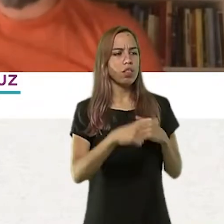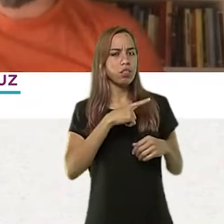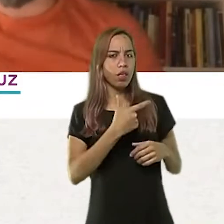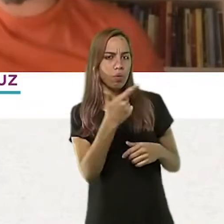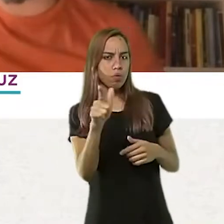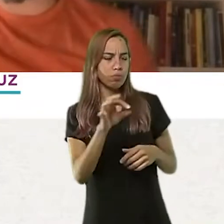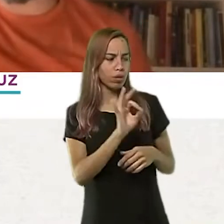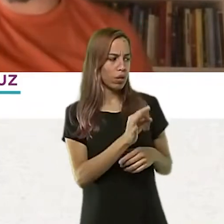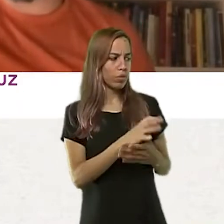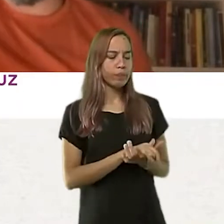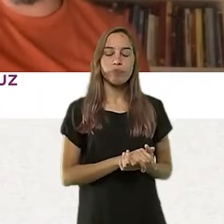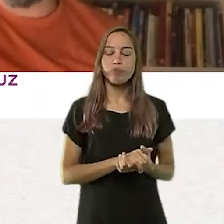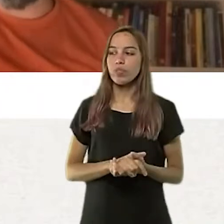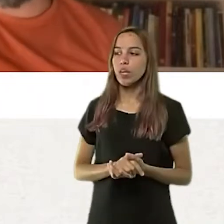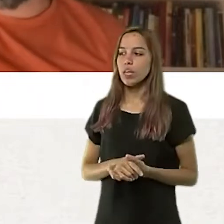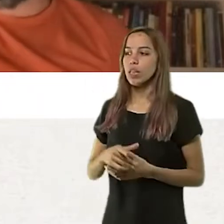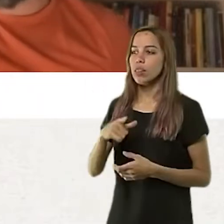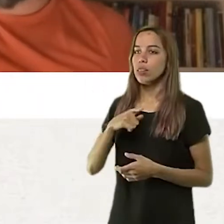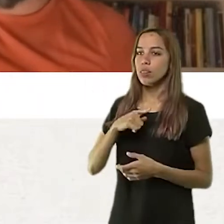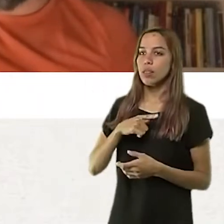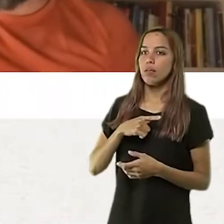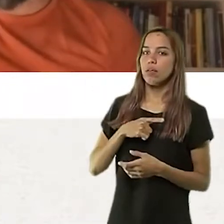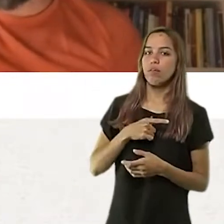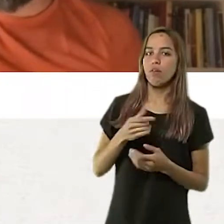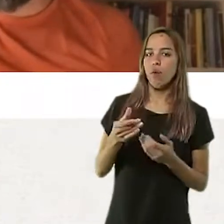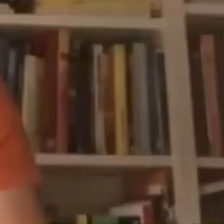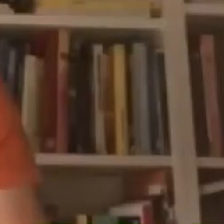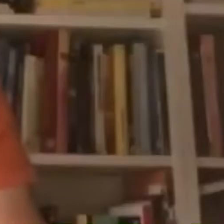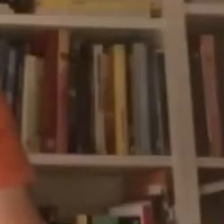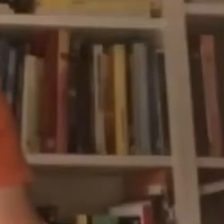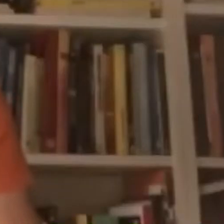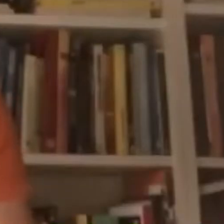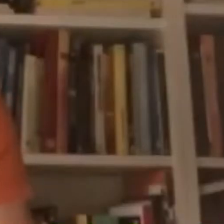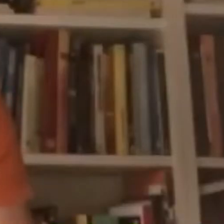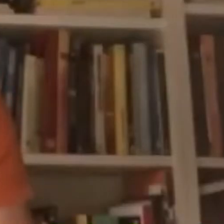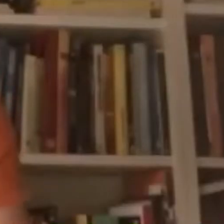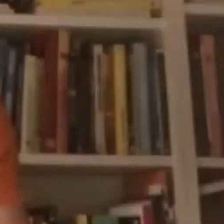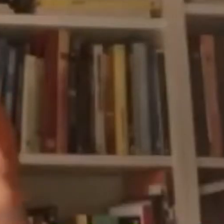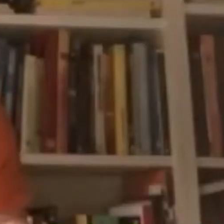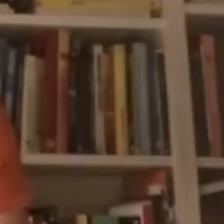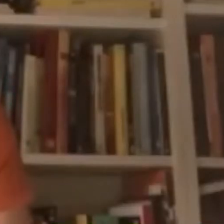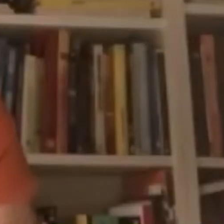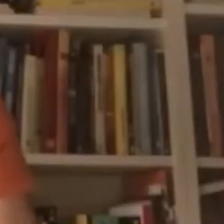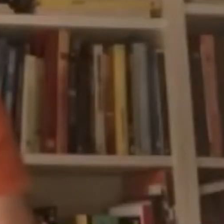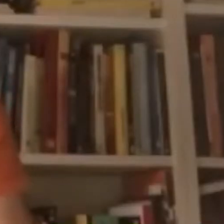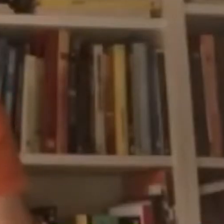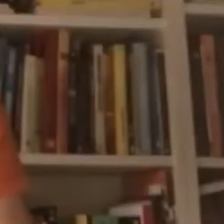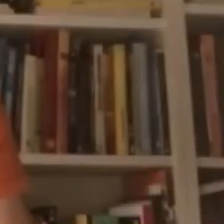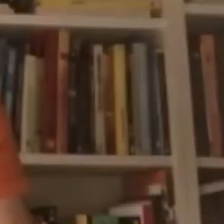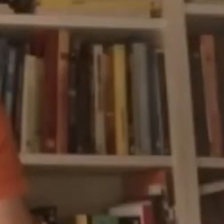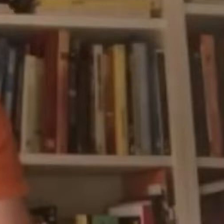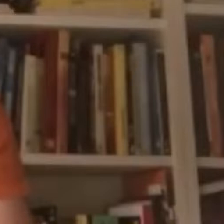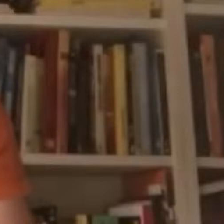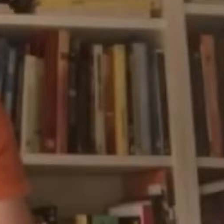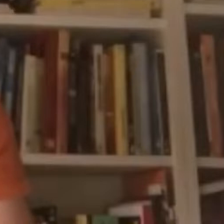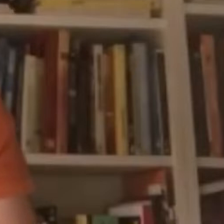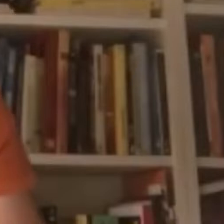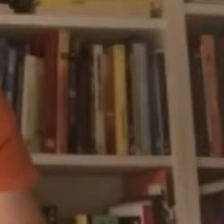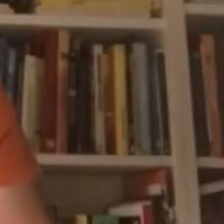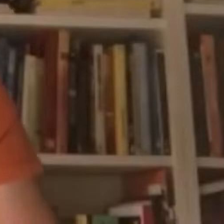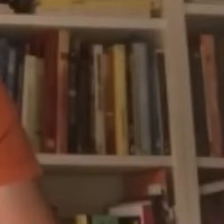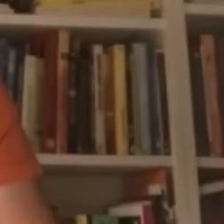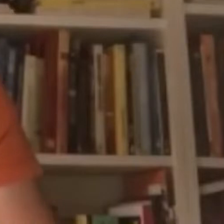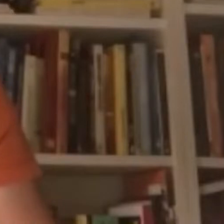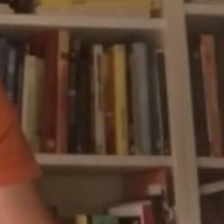Eu creio que o primeiro que foi publicado no Brasil foi Os Livros que Devoraram o Meu Pai, que é uma novela juvenil, foi publicada na Leia